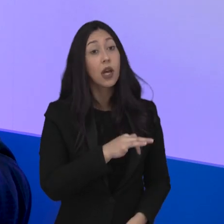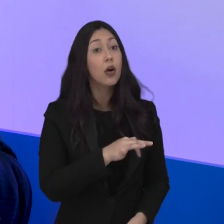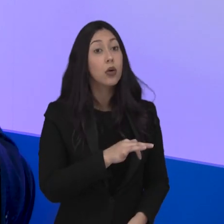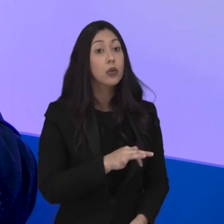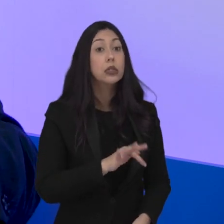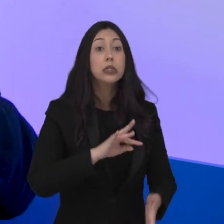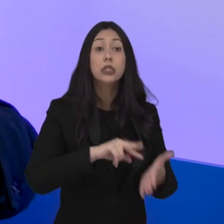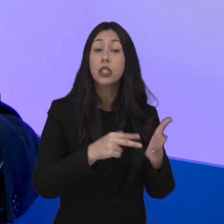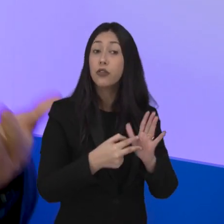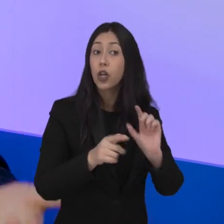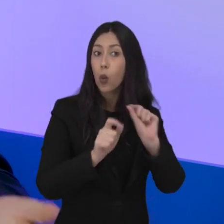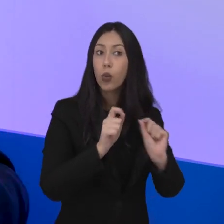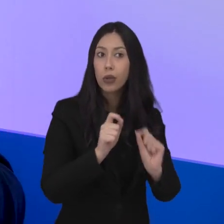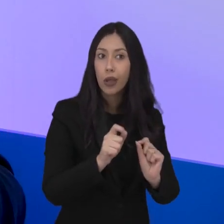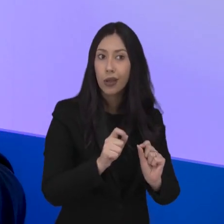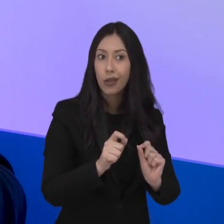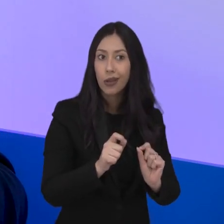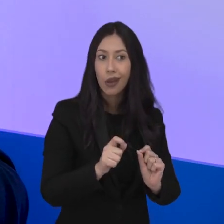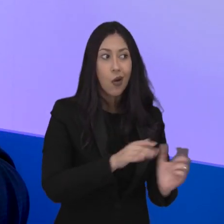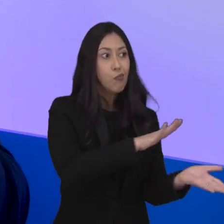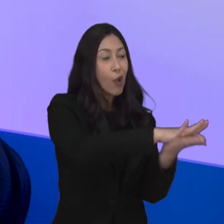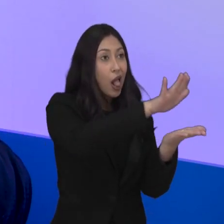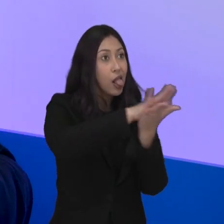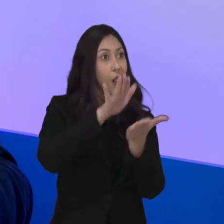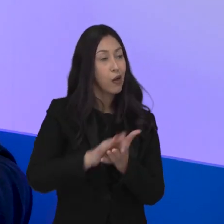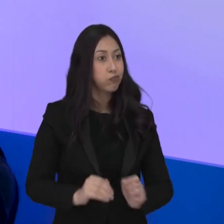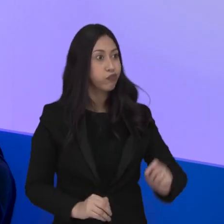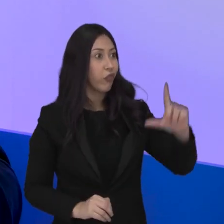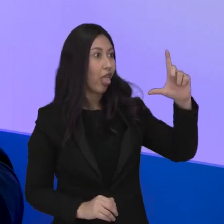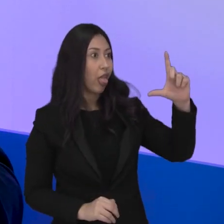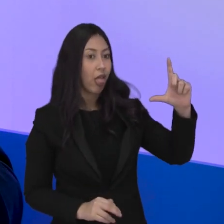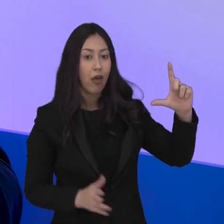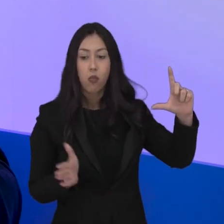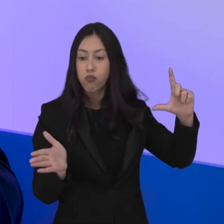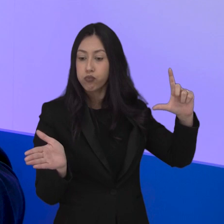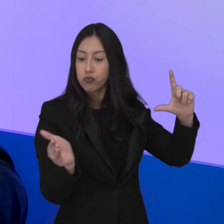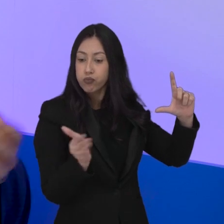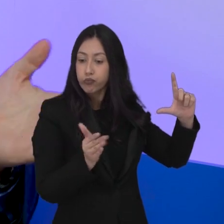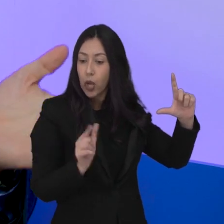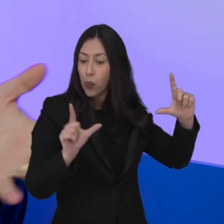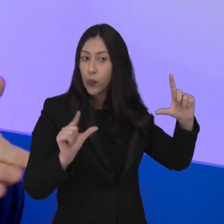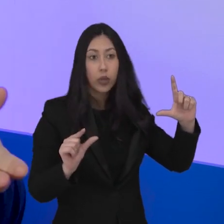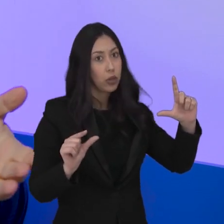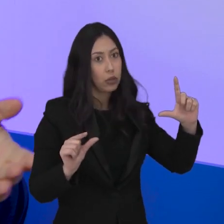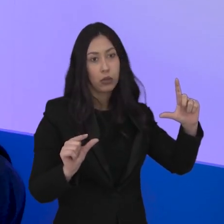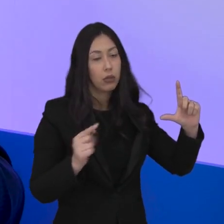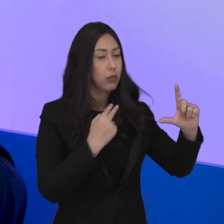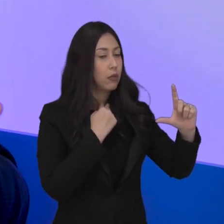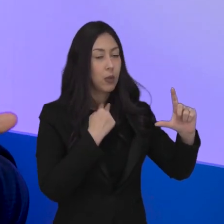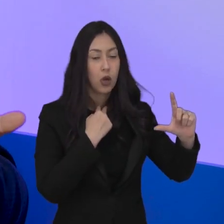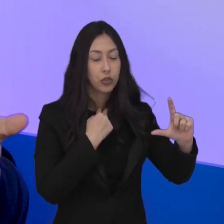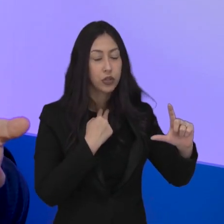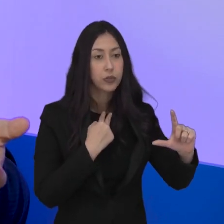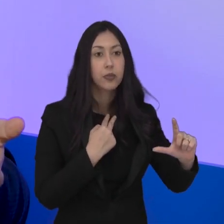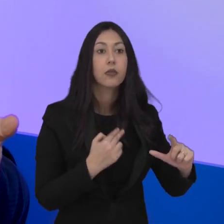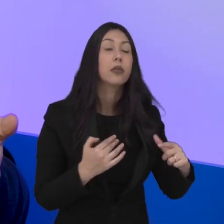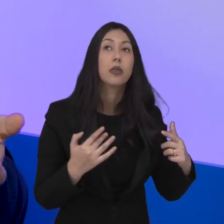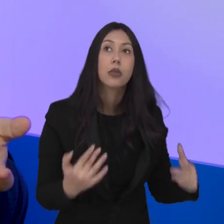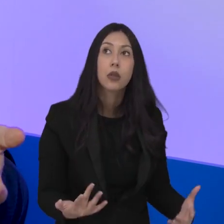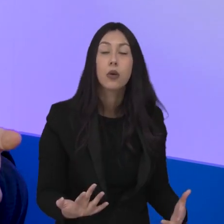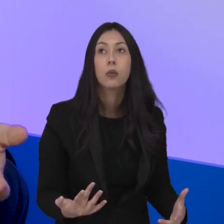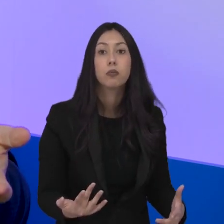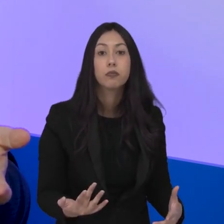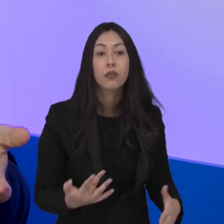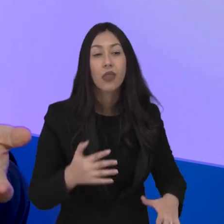ouro: não posso gastar mais daquilo que eu arrecado. O problema de tudo isso é que acontece, você tem muitas vezes, e isso